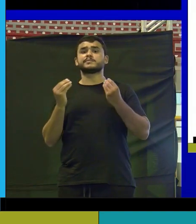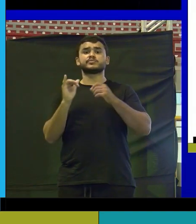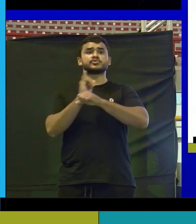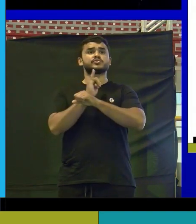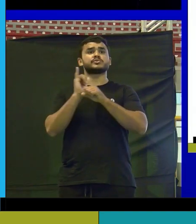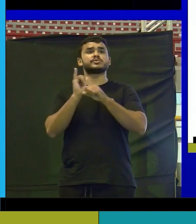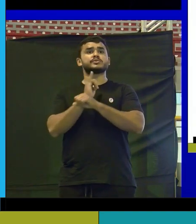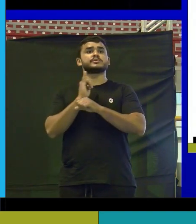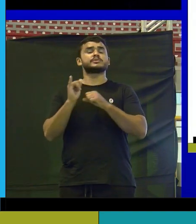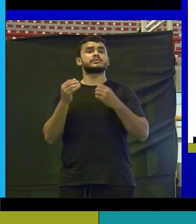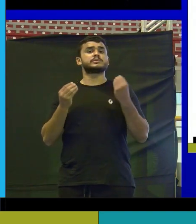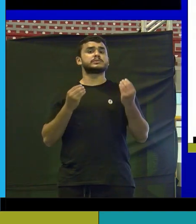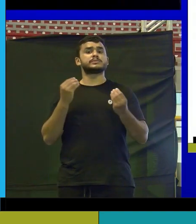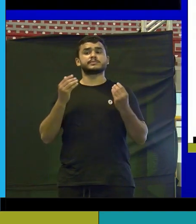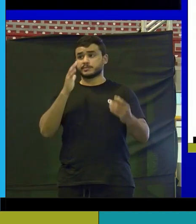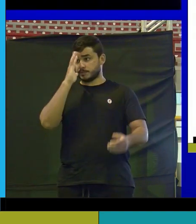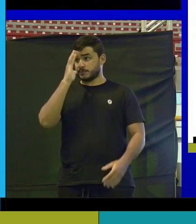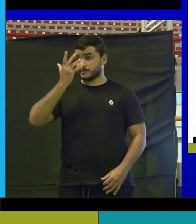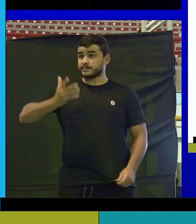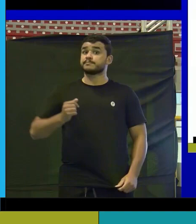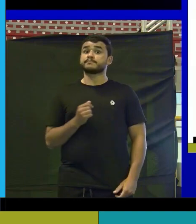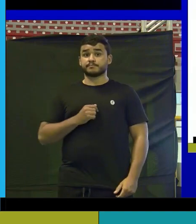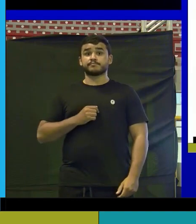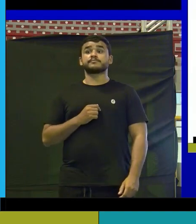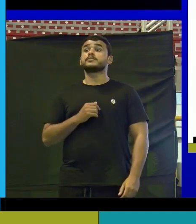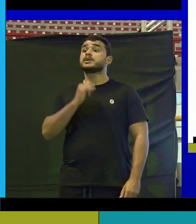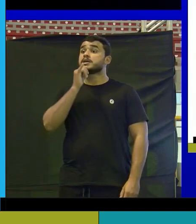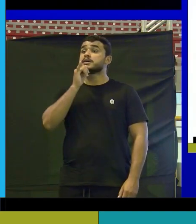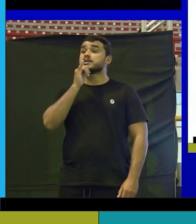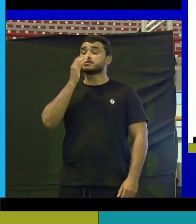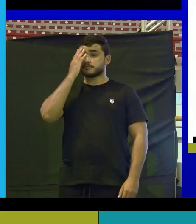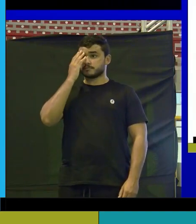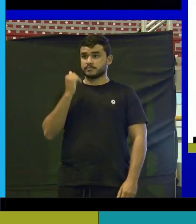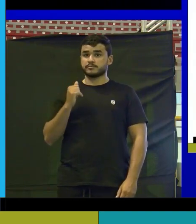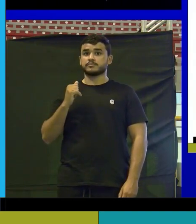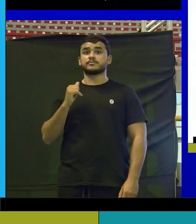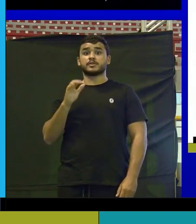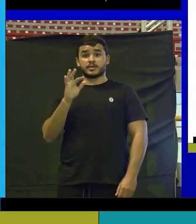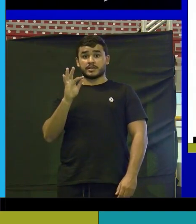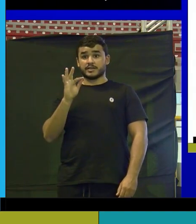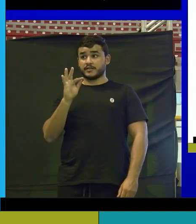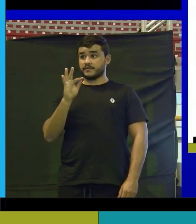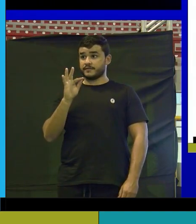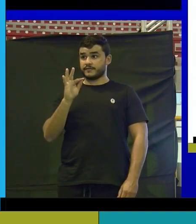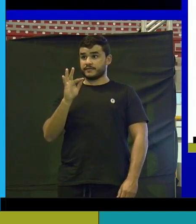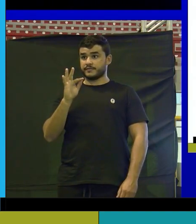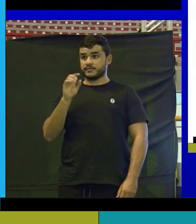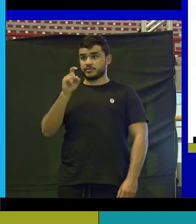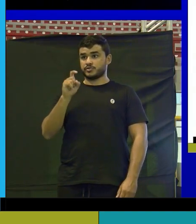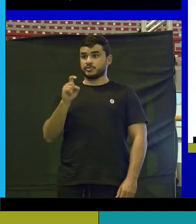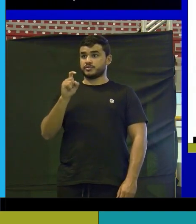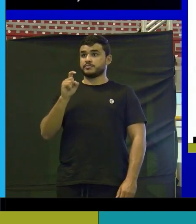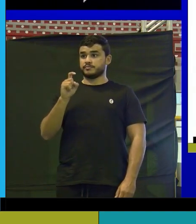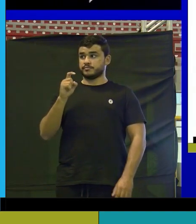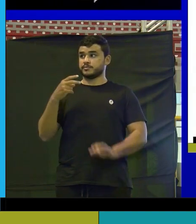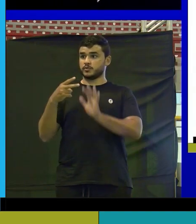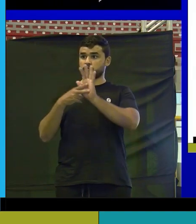resolver essa questão. E uma delas é utilizando f de x igual a x mais